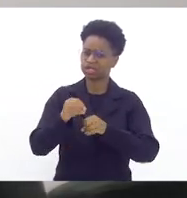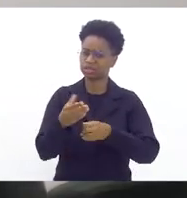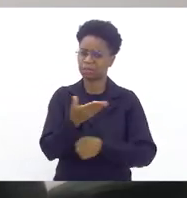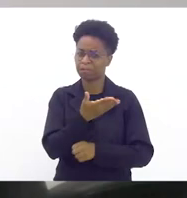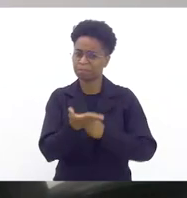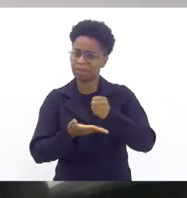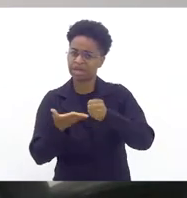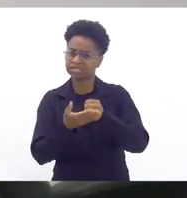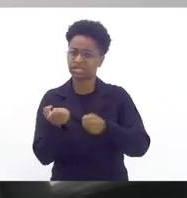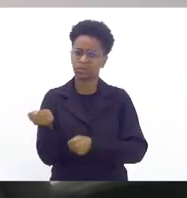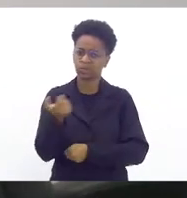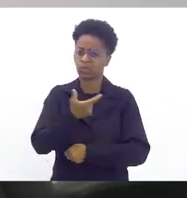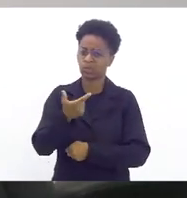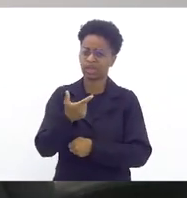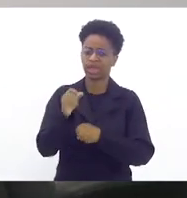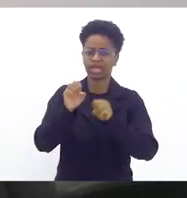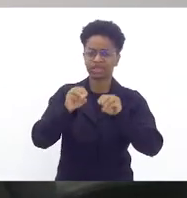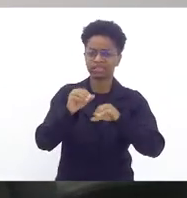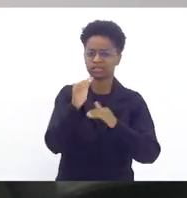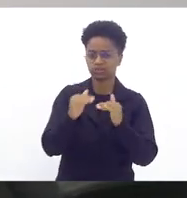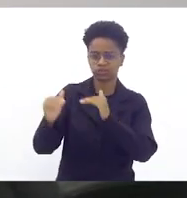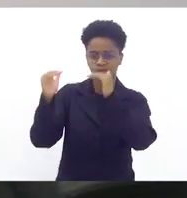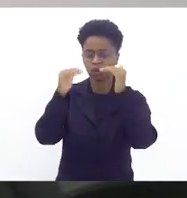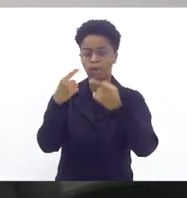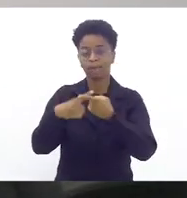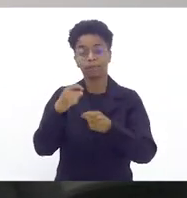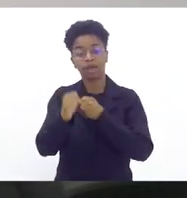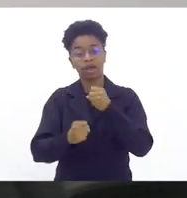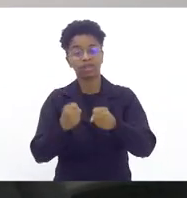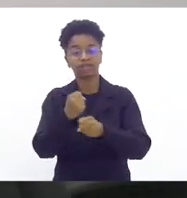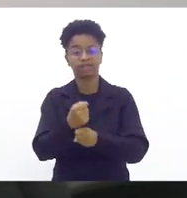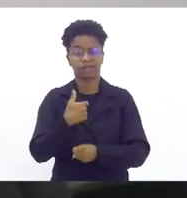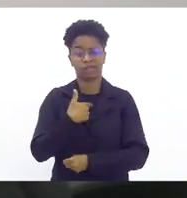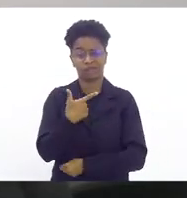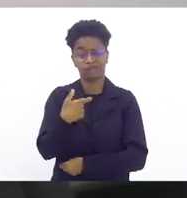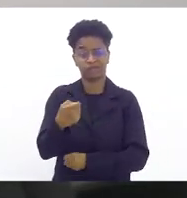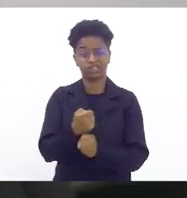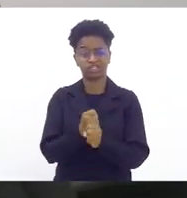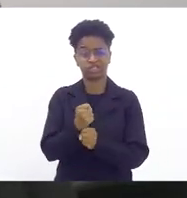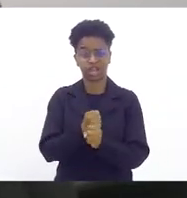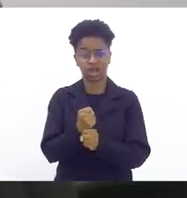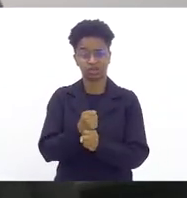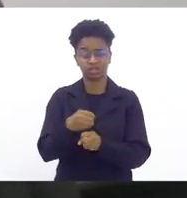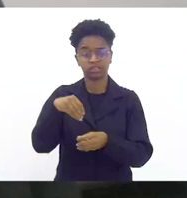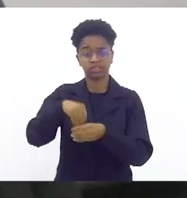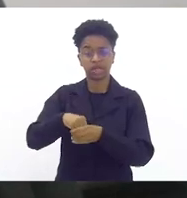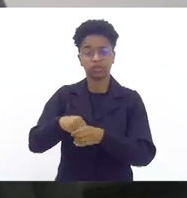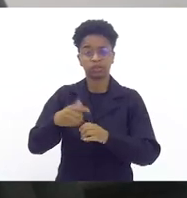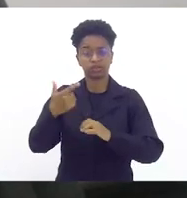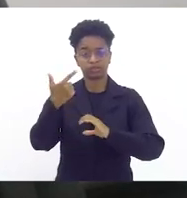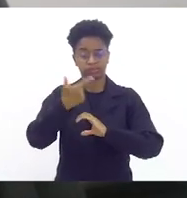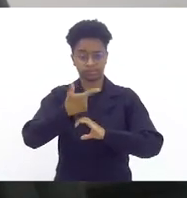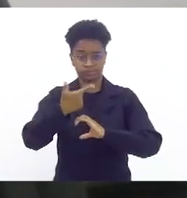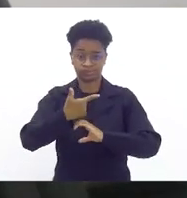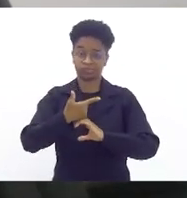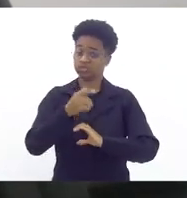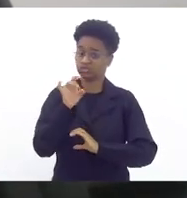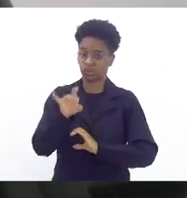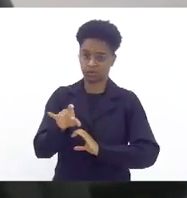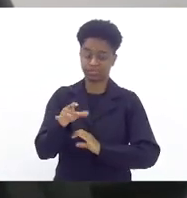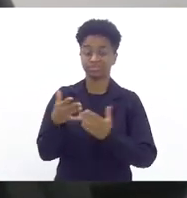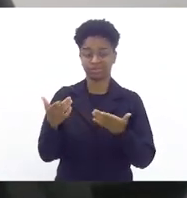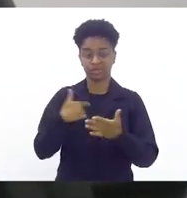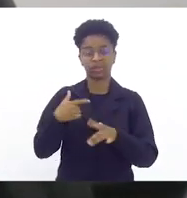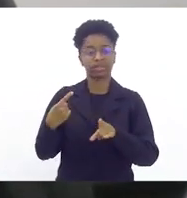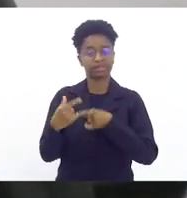do ensino superior, porque ano que vem eu faria 20 anos de colégio Pedro II mundo só. Trabalhei com